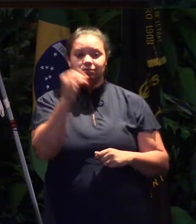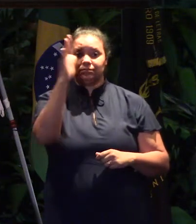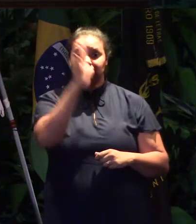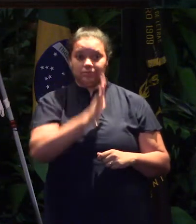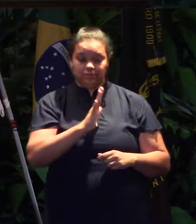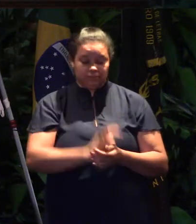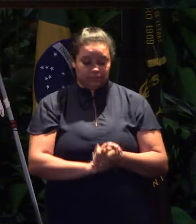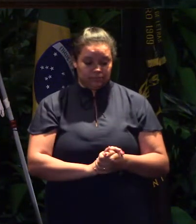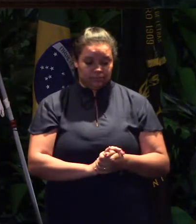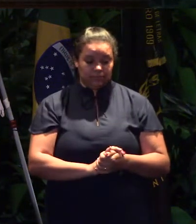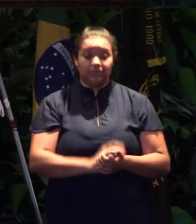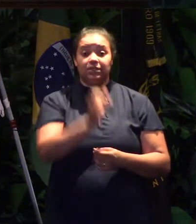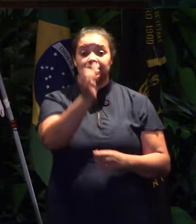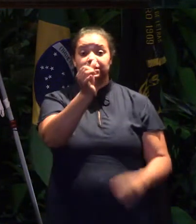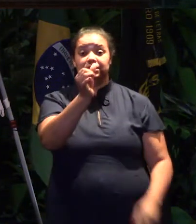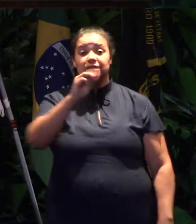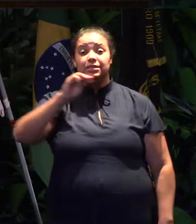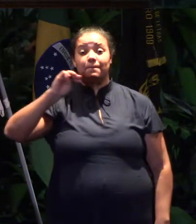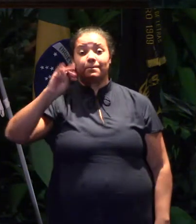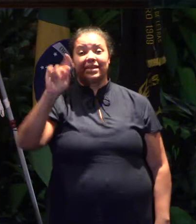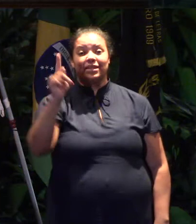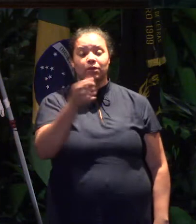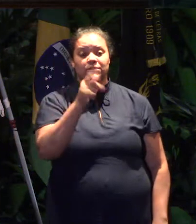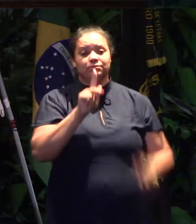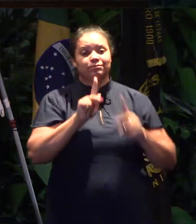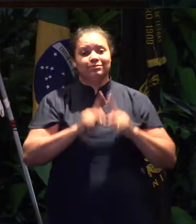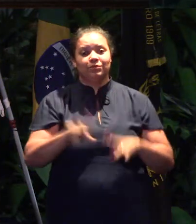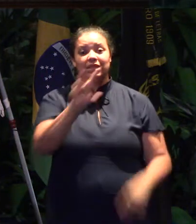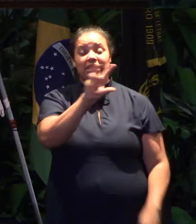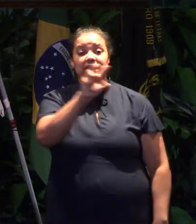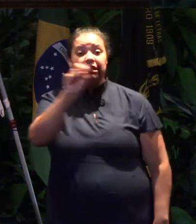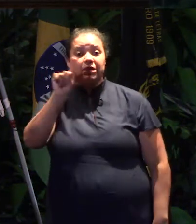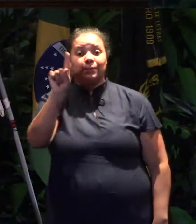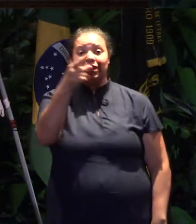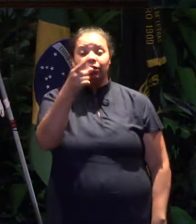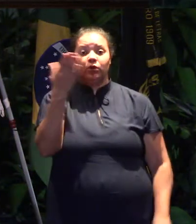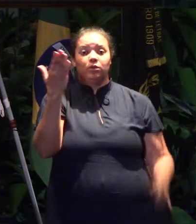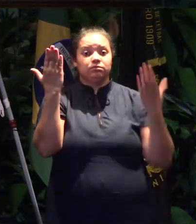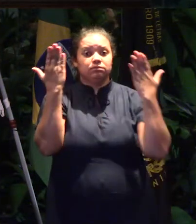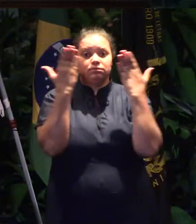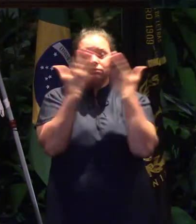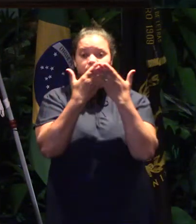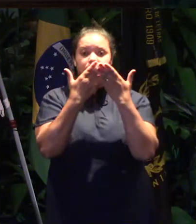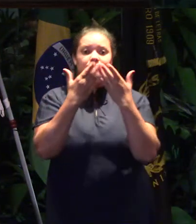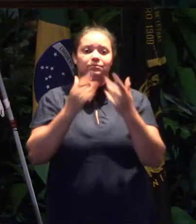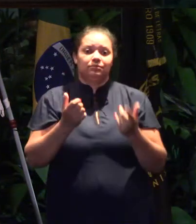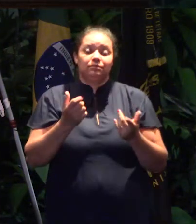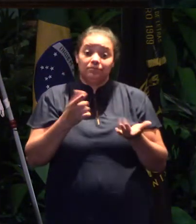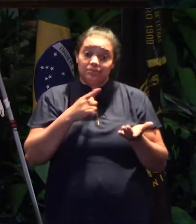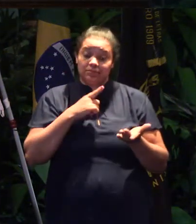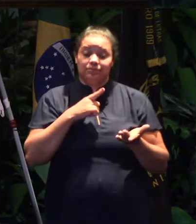contam aproximadamente 6 milhões de pessoas, sendo que dessas, 500 mil se declaram completamente cegas. Então, é um público